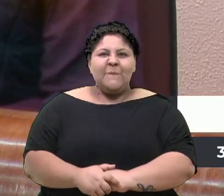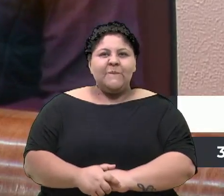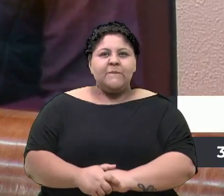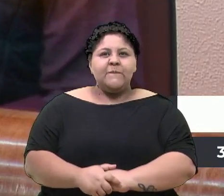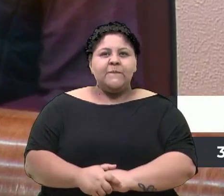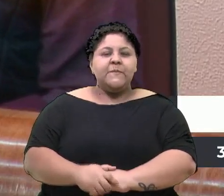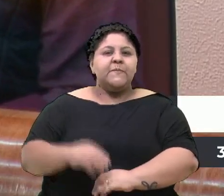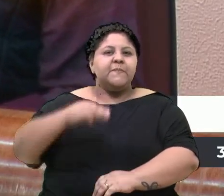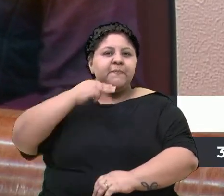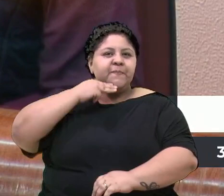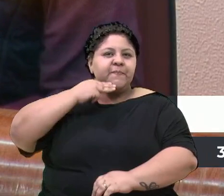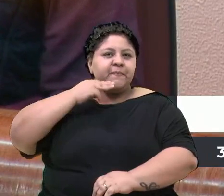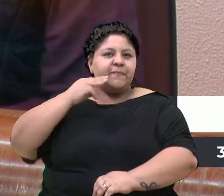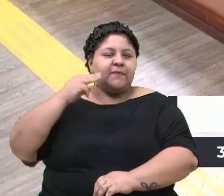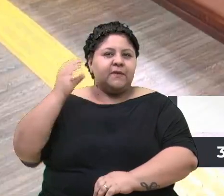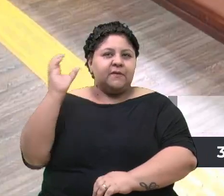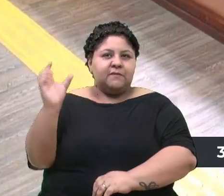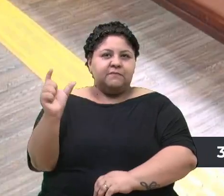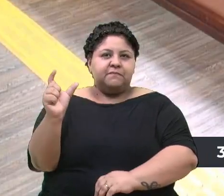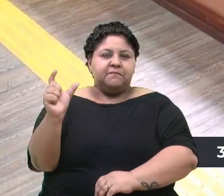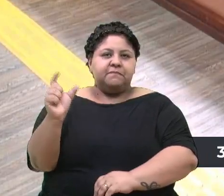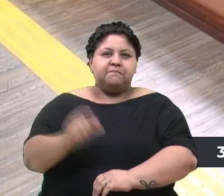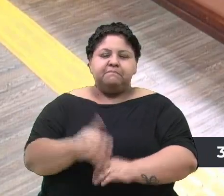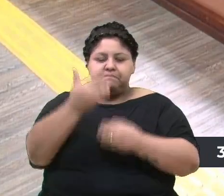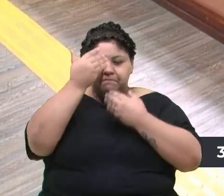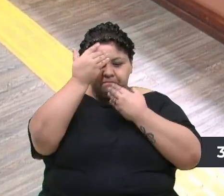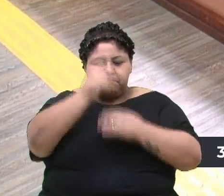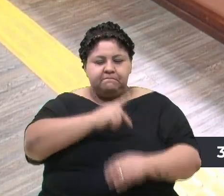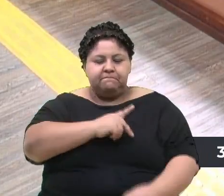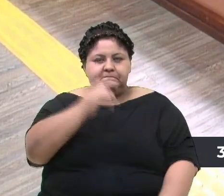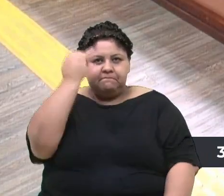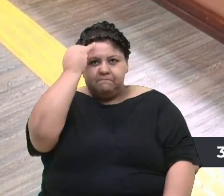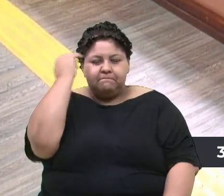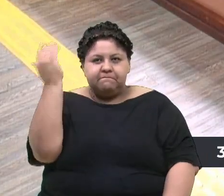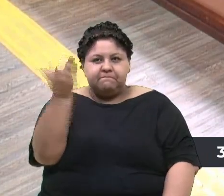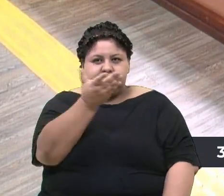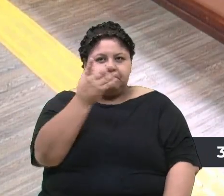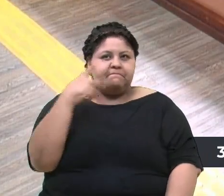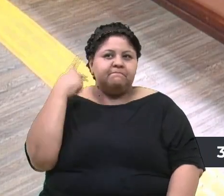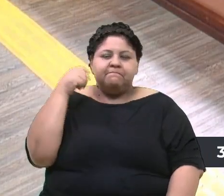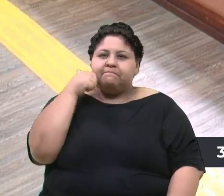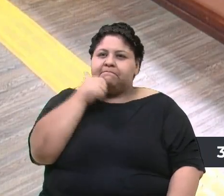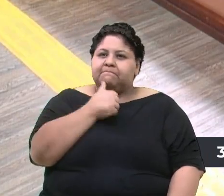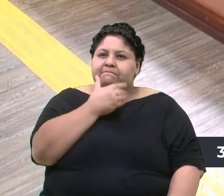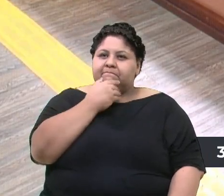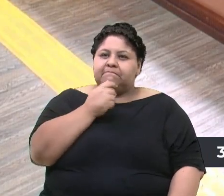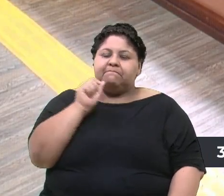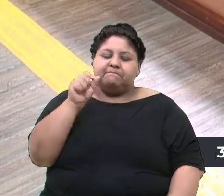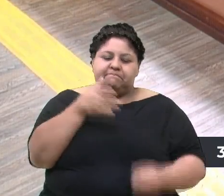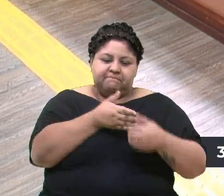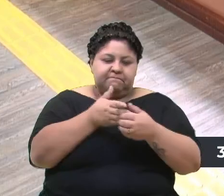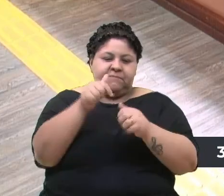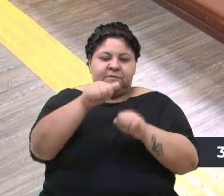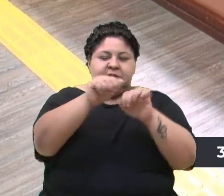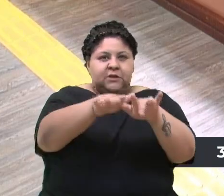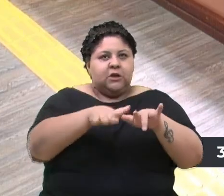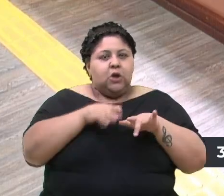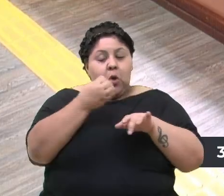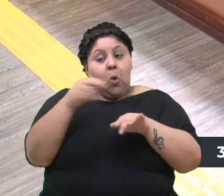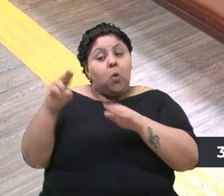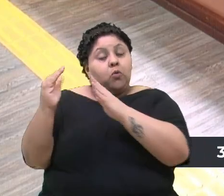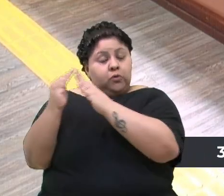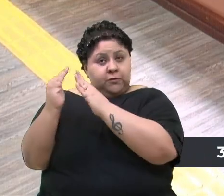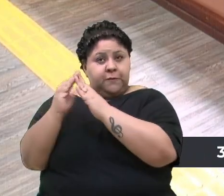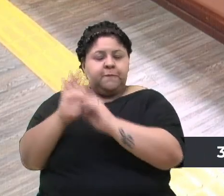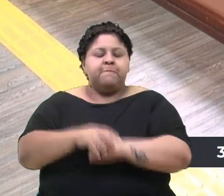Marisol com a palavra. Não tinha ouvido. Obrigada, presidente D'Ambrosio, colegas vereadores, quem nos acompanha hoje aqui no plenário ou também de casa.